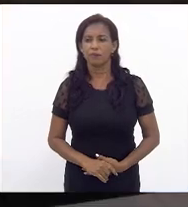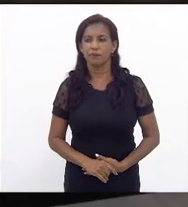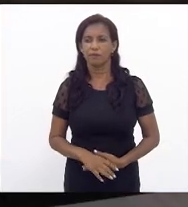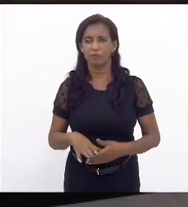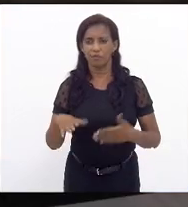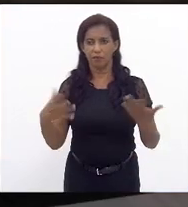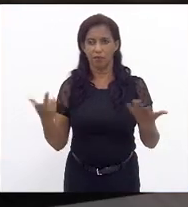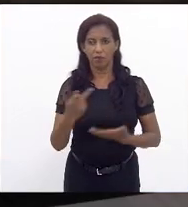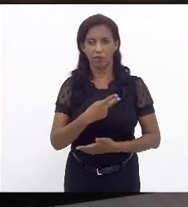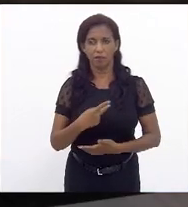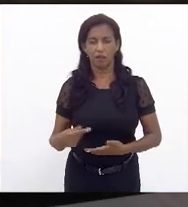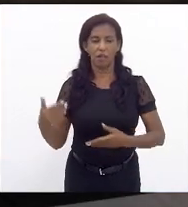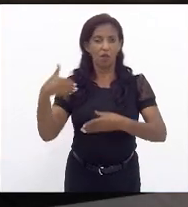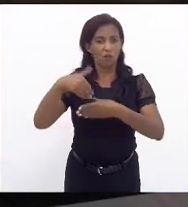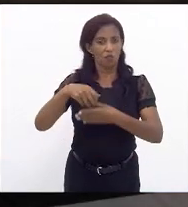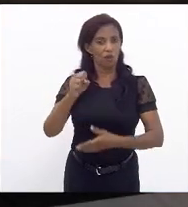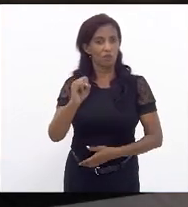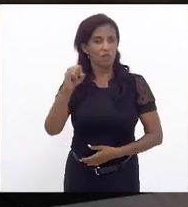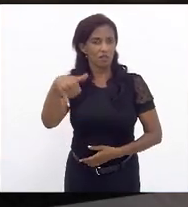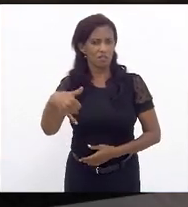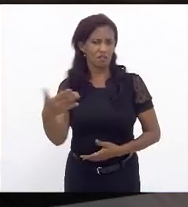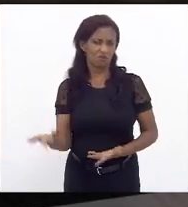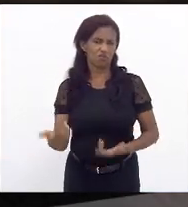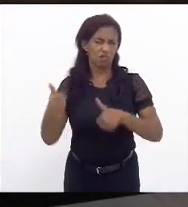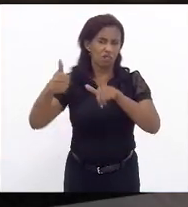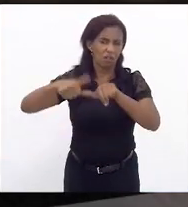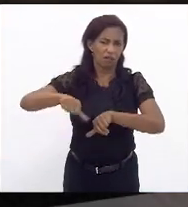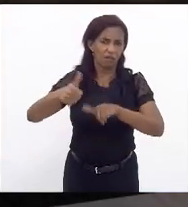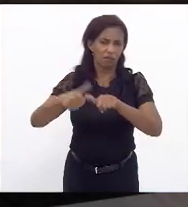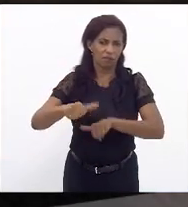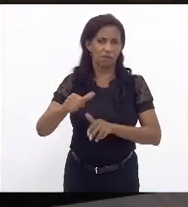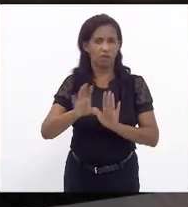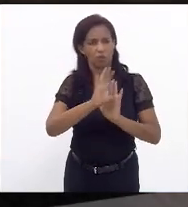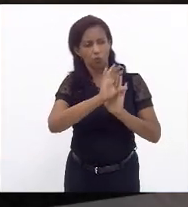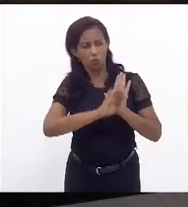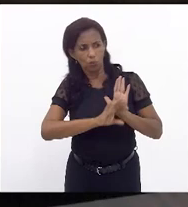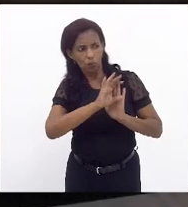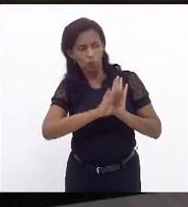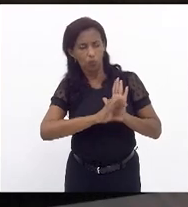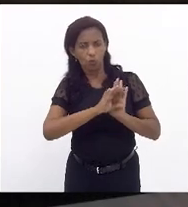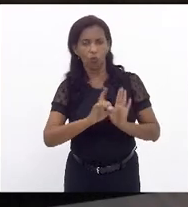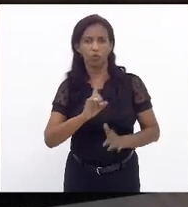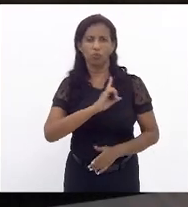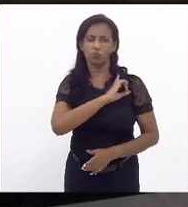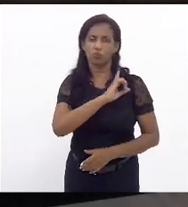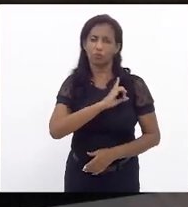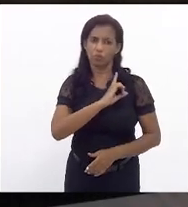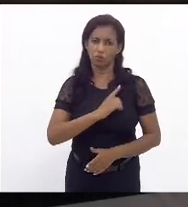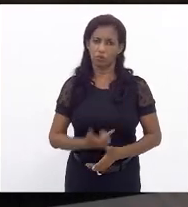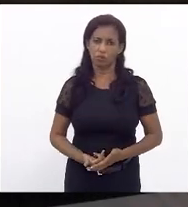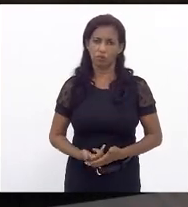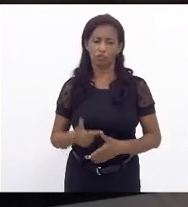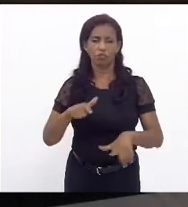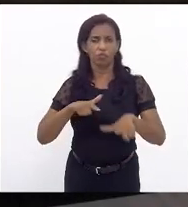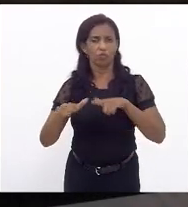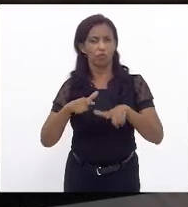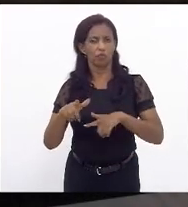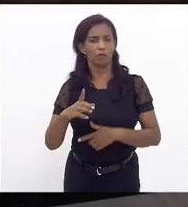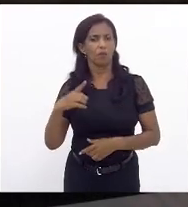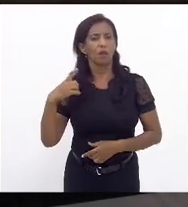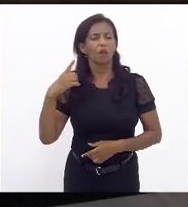Senhora Presidente, eu voto sim, a gente está aqui avaliando o currículo de um delegado, um operador do